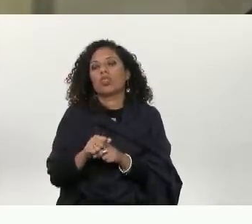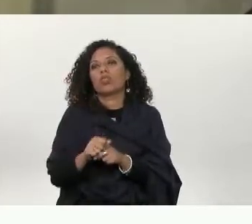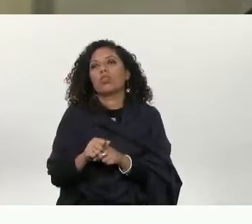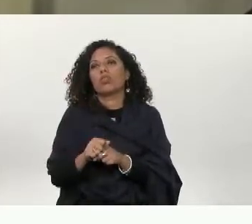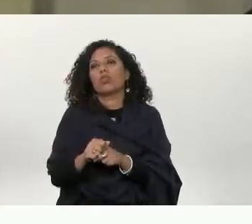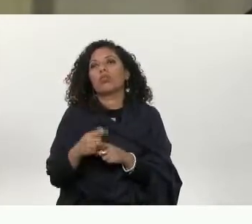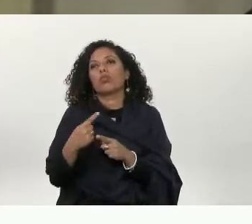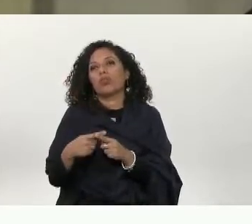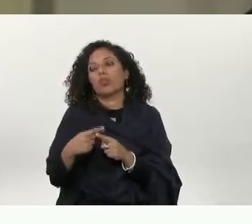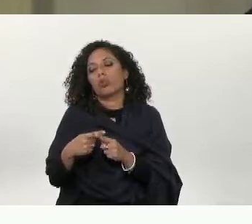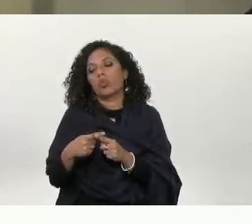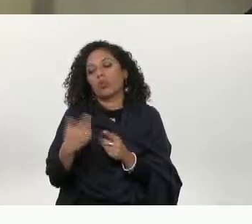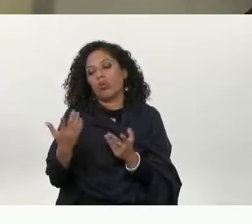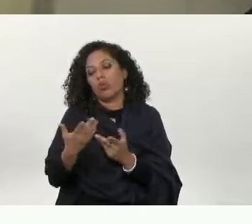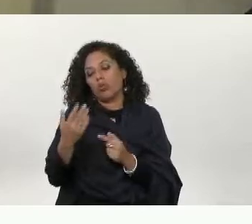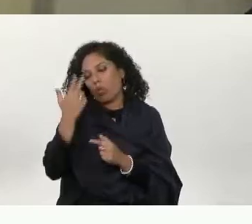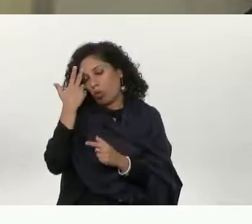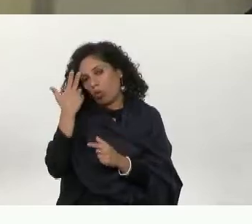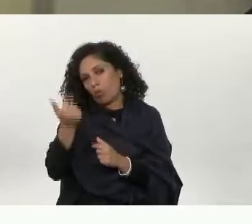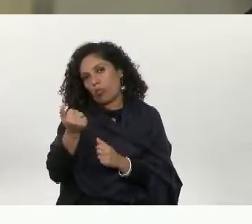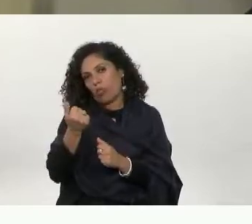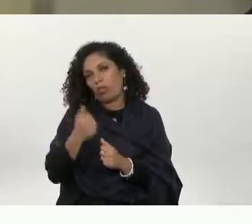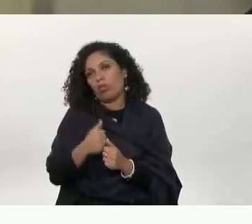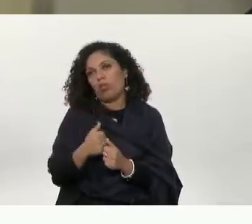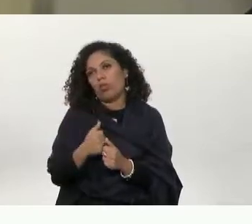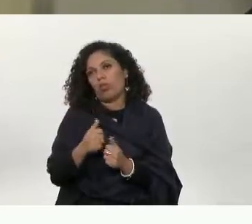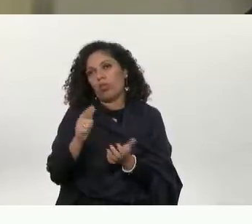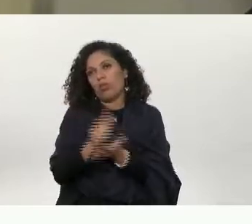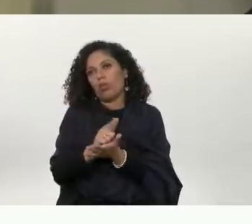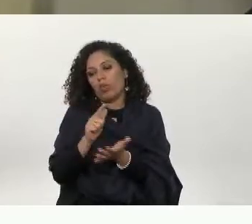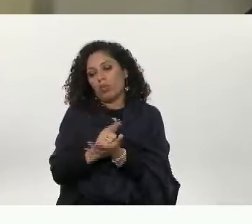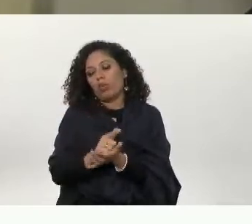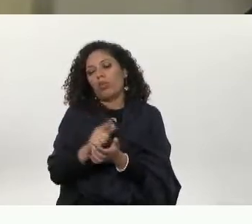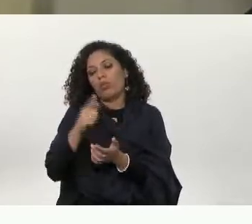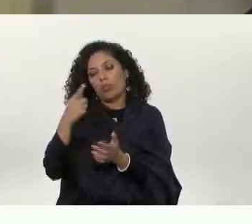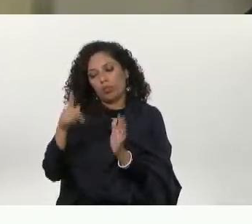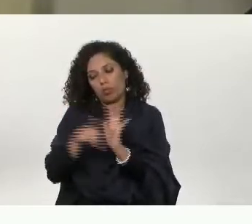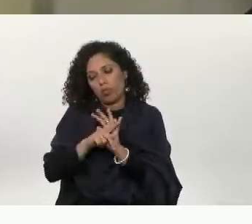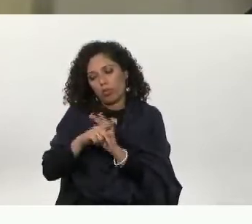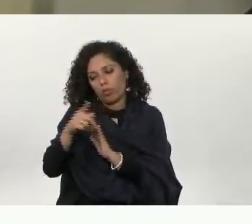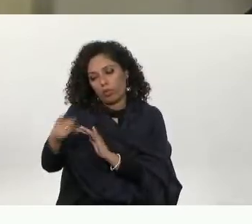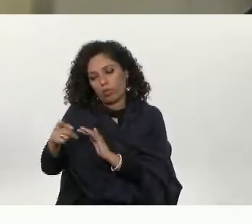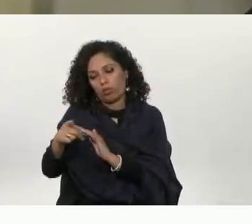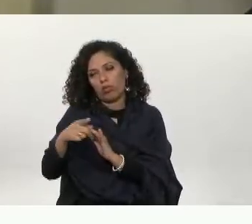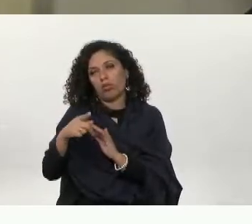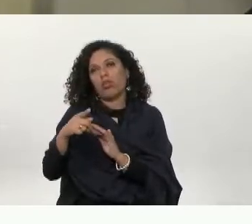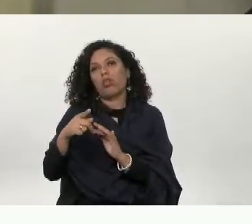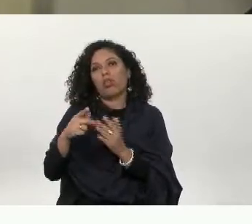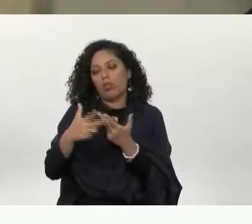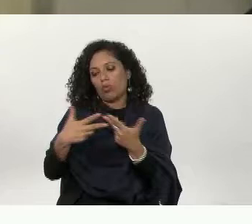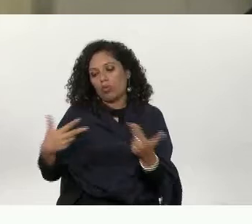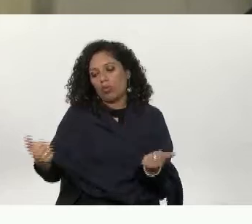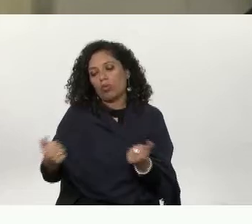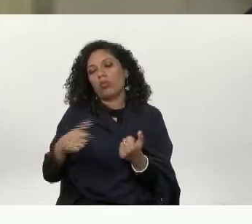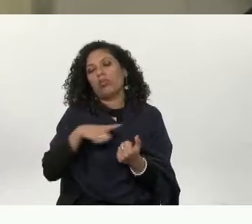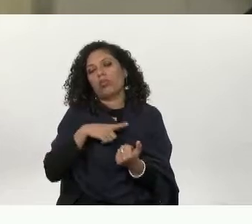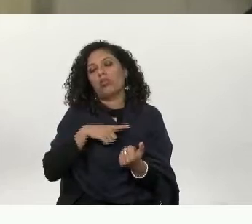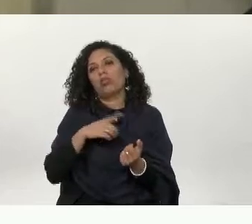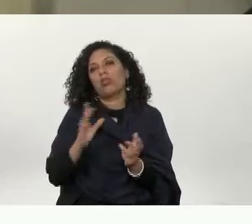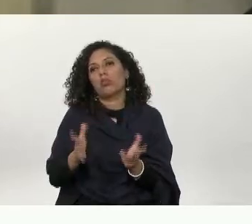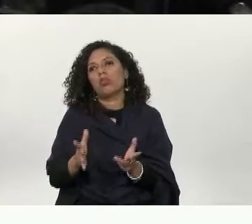depois, hoje em dia já está funcionando, já chegou o aparelho, o papel do aparelho, porque o aparelho sempre se encontrou lá funcionando.